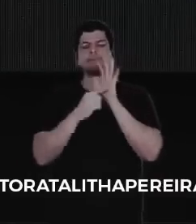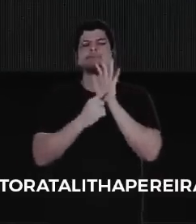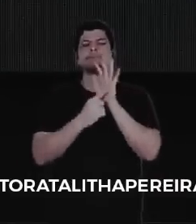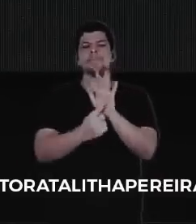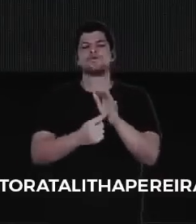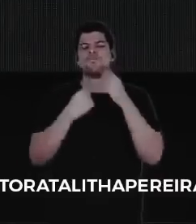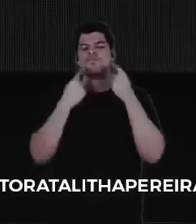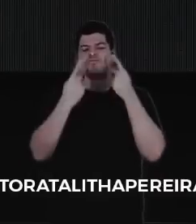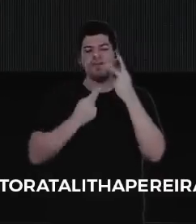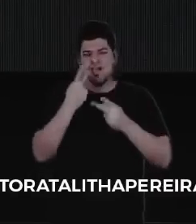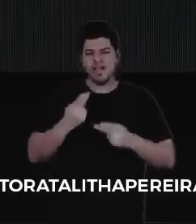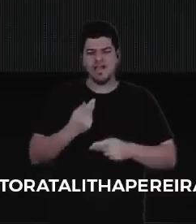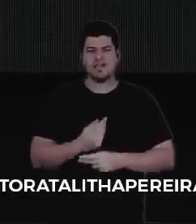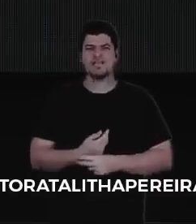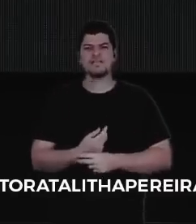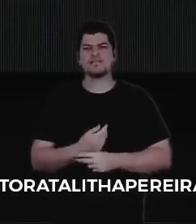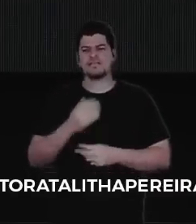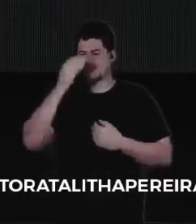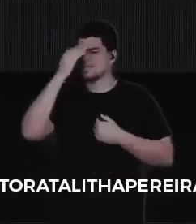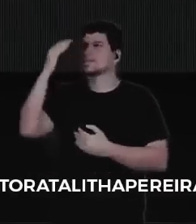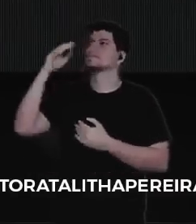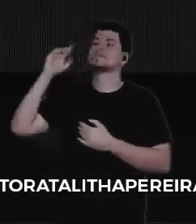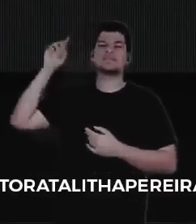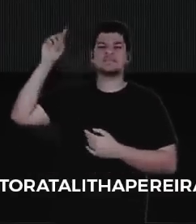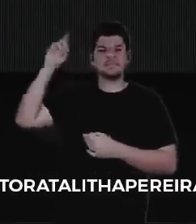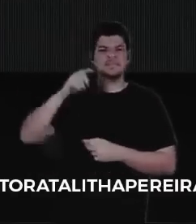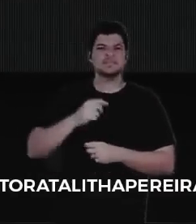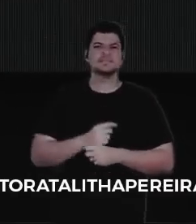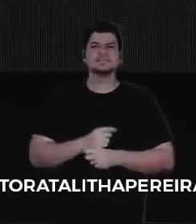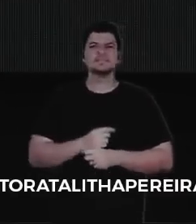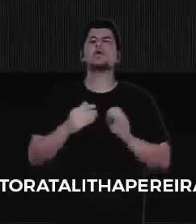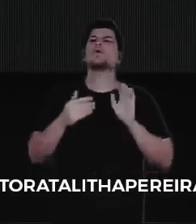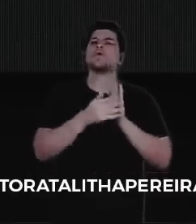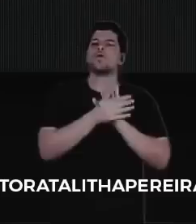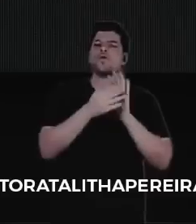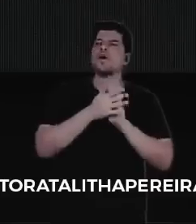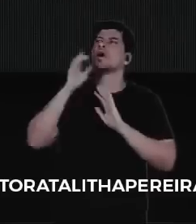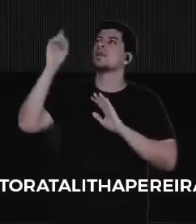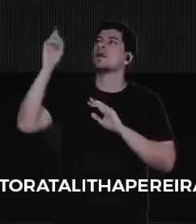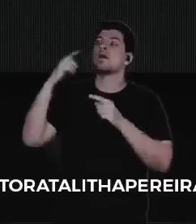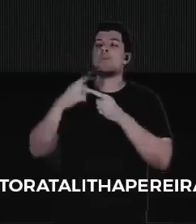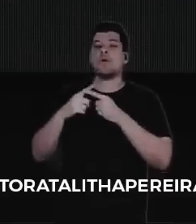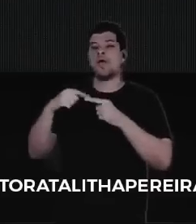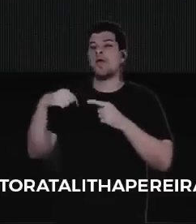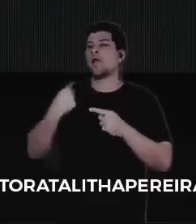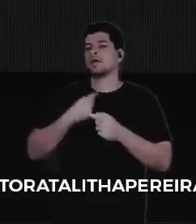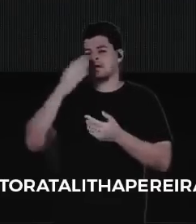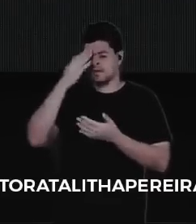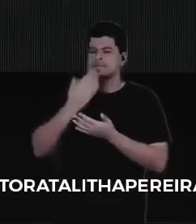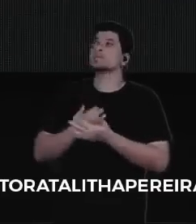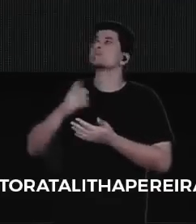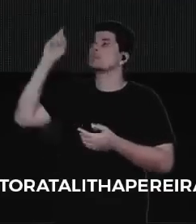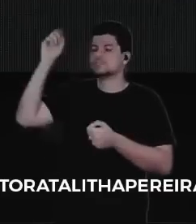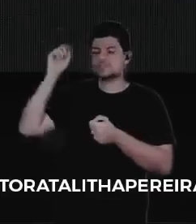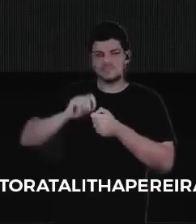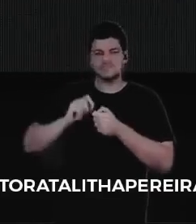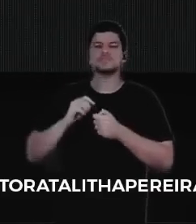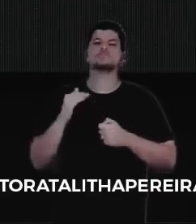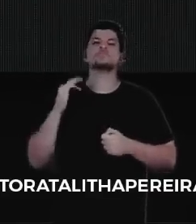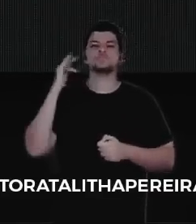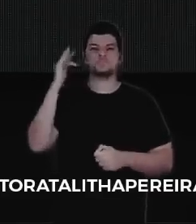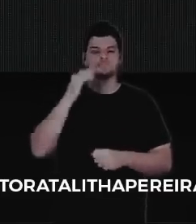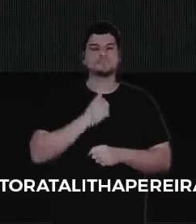a gente já tem que agradecer, a gente já tem que louvar a Deus por aquilo que a gente crê que Ele está